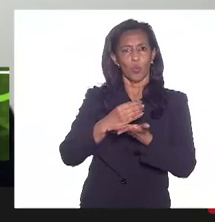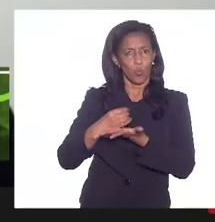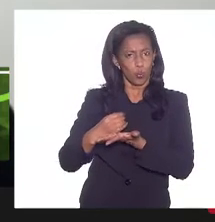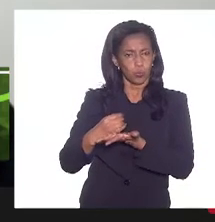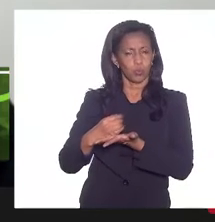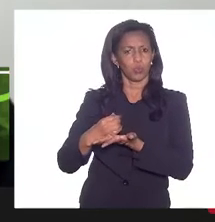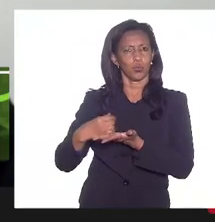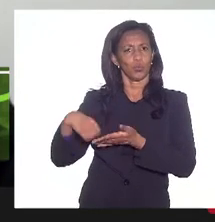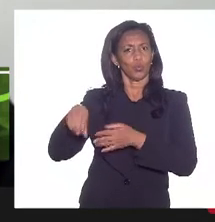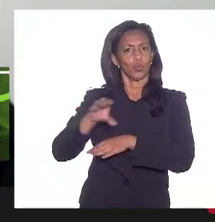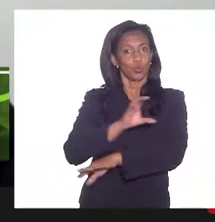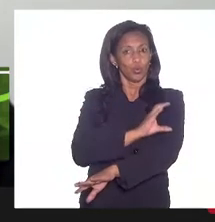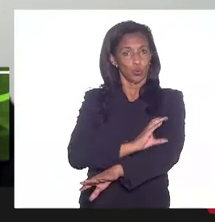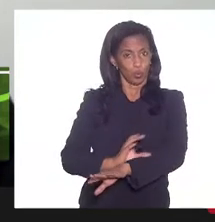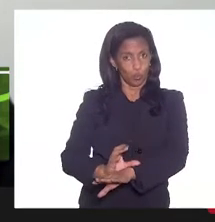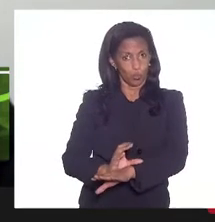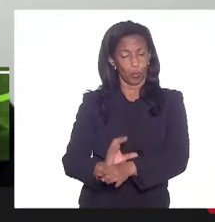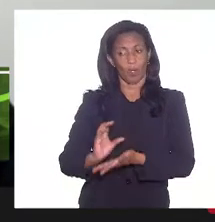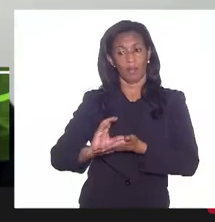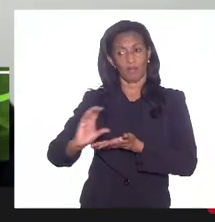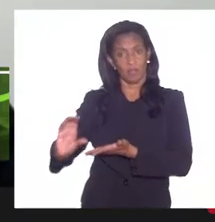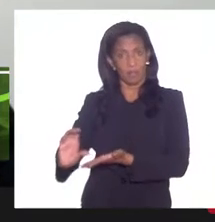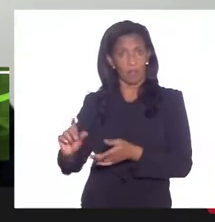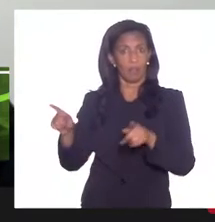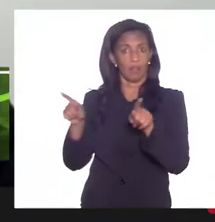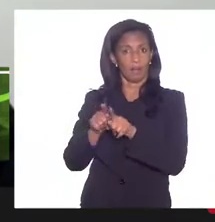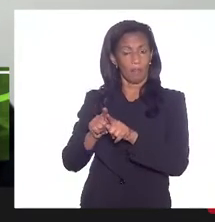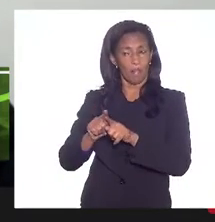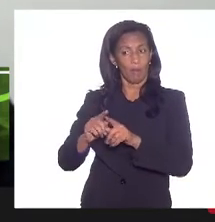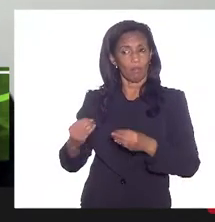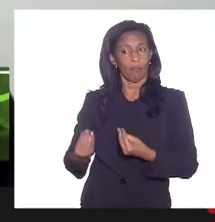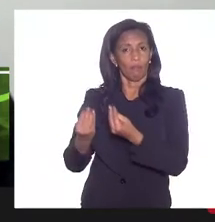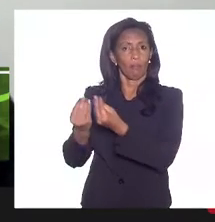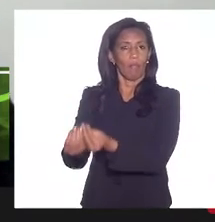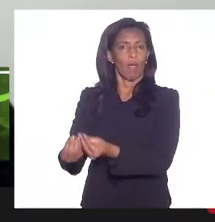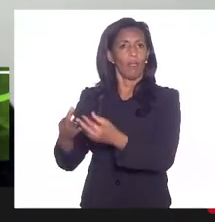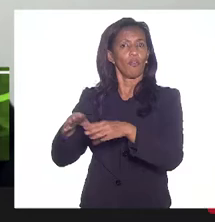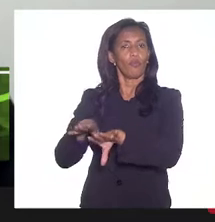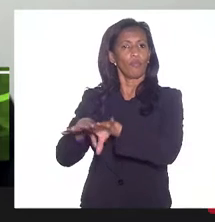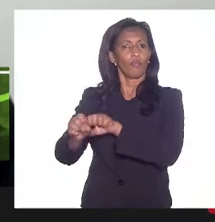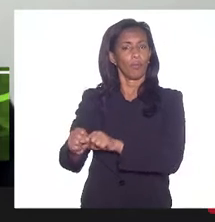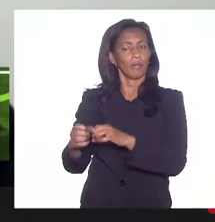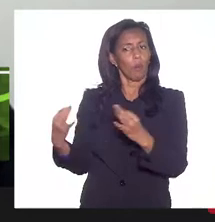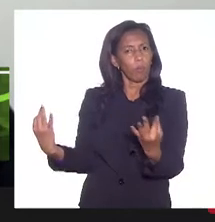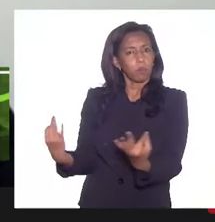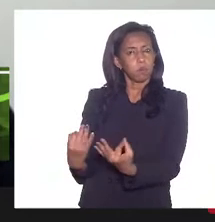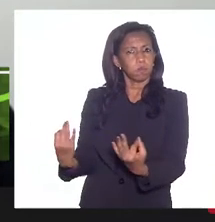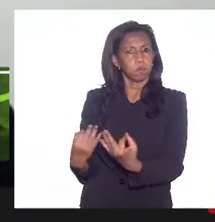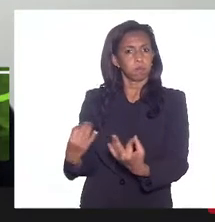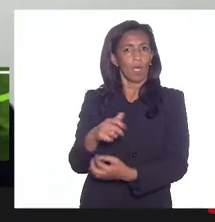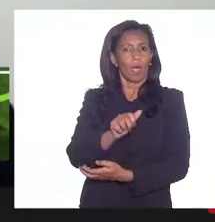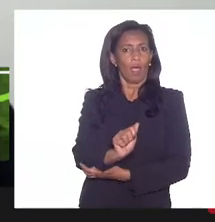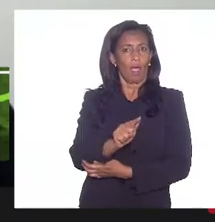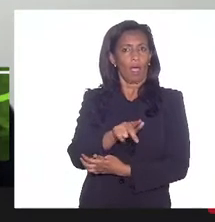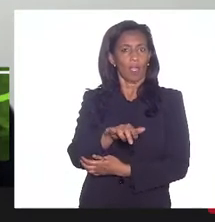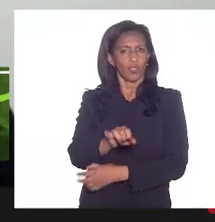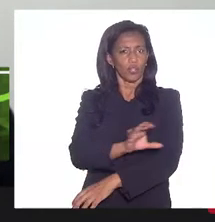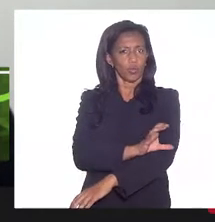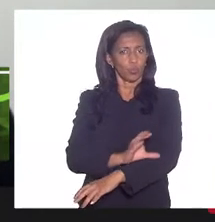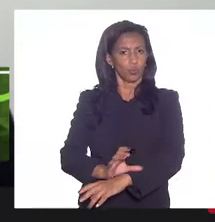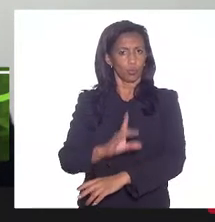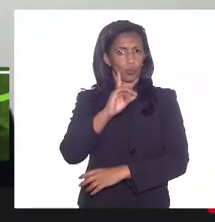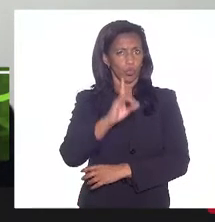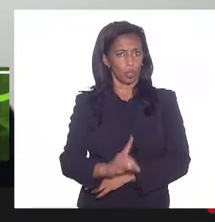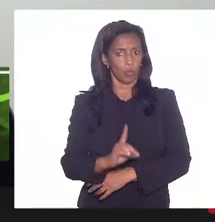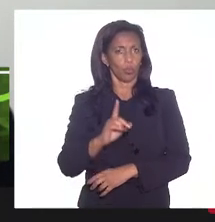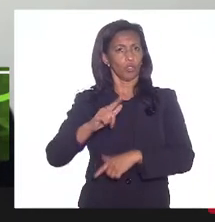devem ser aplicados, entre outras finalidades, para propiciar a formação e o aperfeiçoamento de agentes culturais e gestores públicos